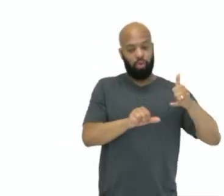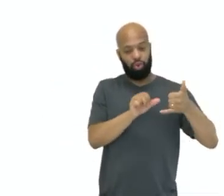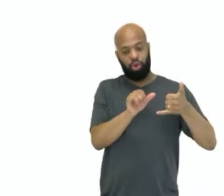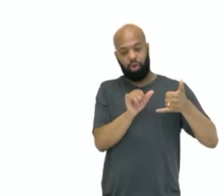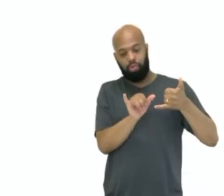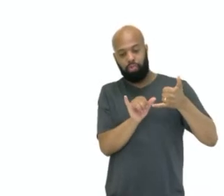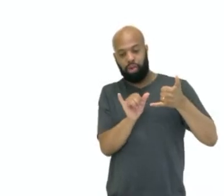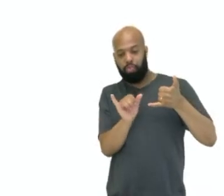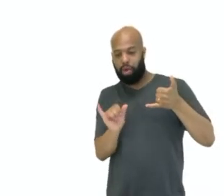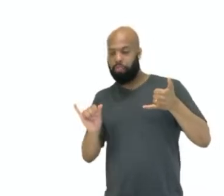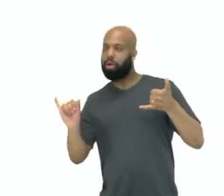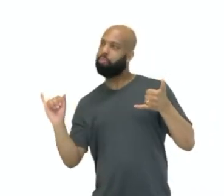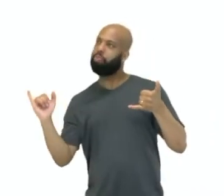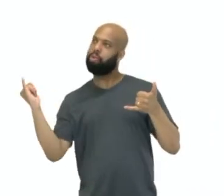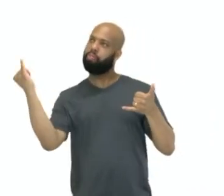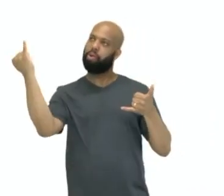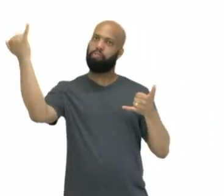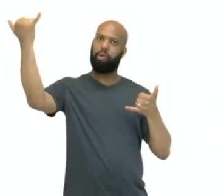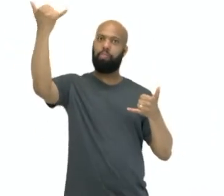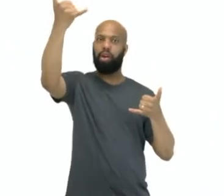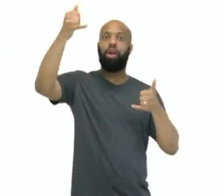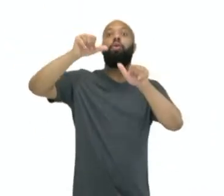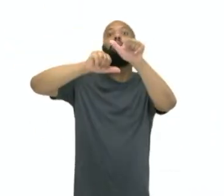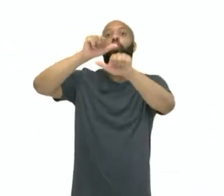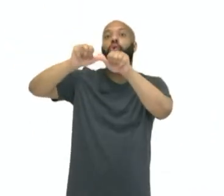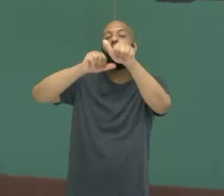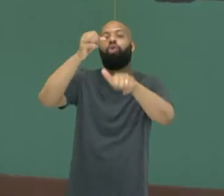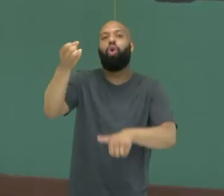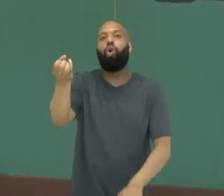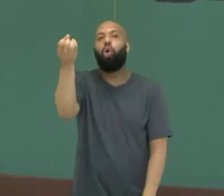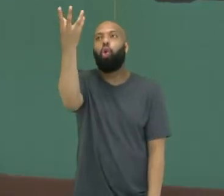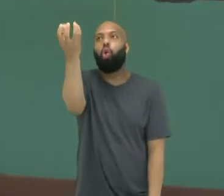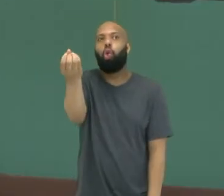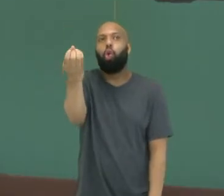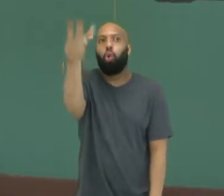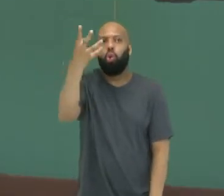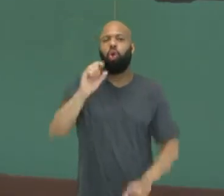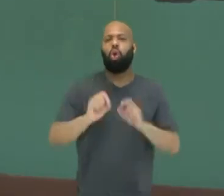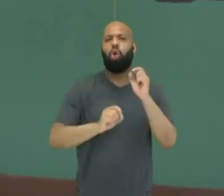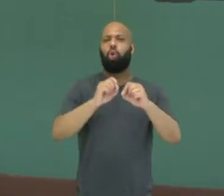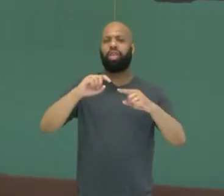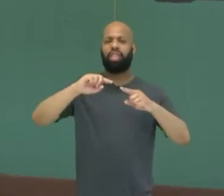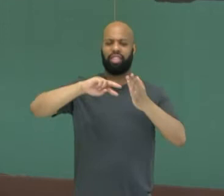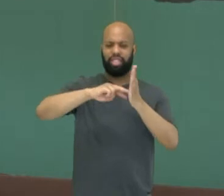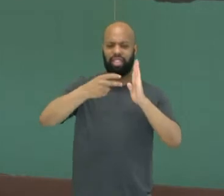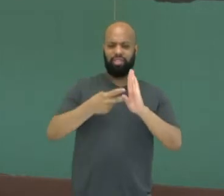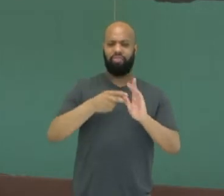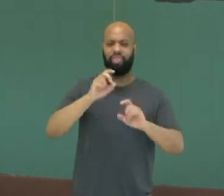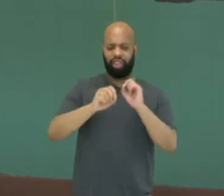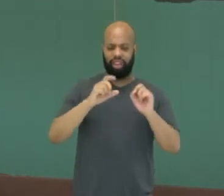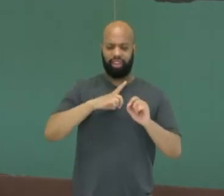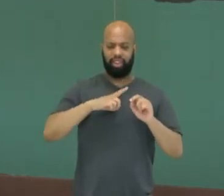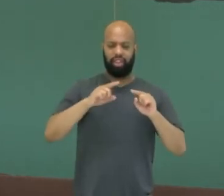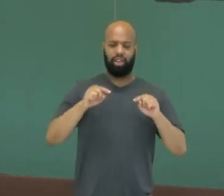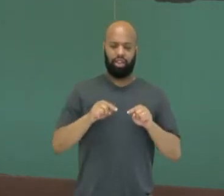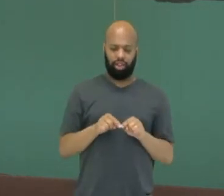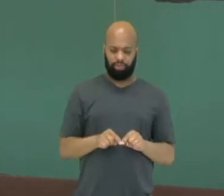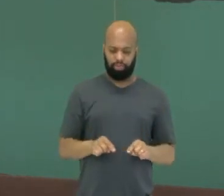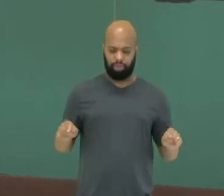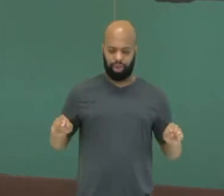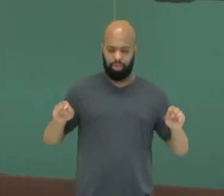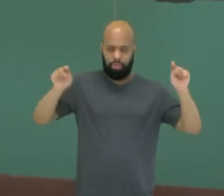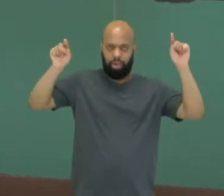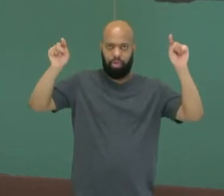e fechar esse circuito, que eu já vou falar sobre isso. Então, o que é um circuito fechado? Nós entendemos o que é um